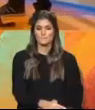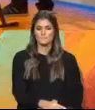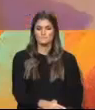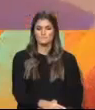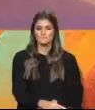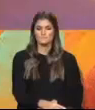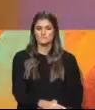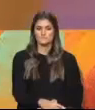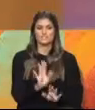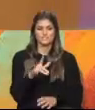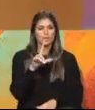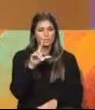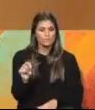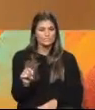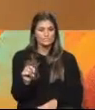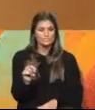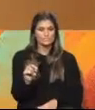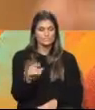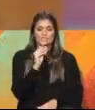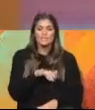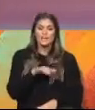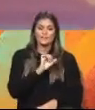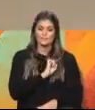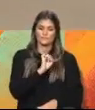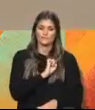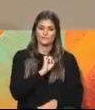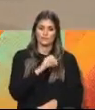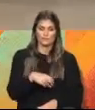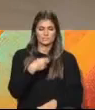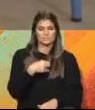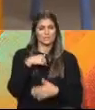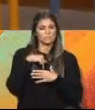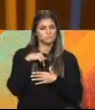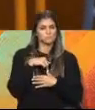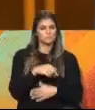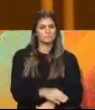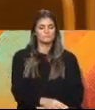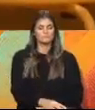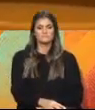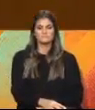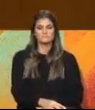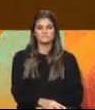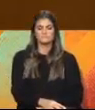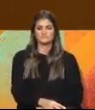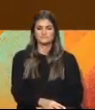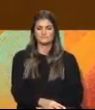Estando tão longe na minha terra, tive a sensação